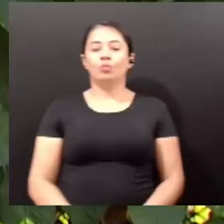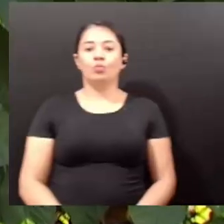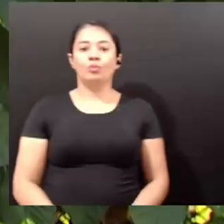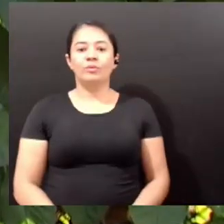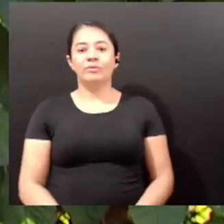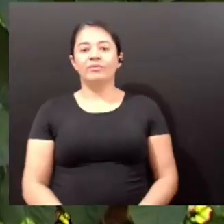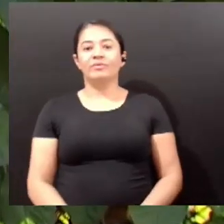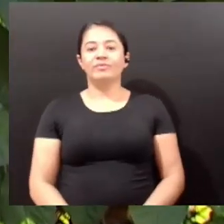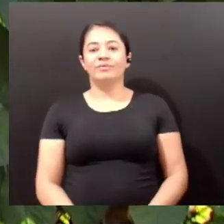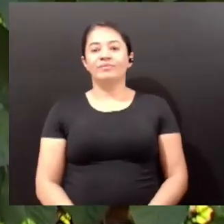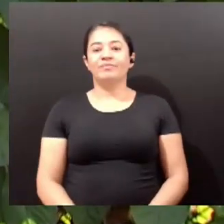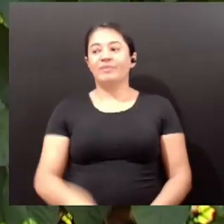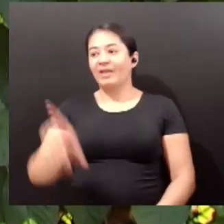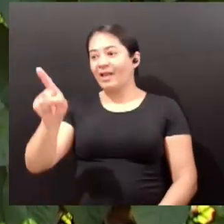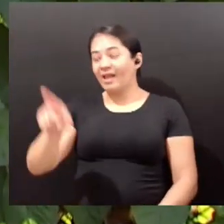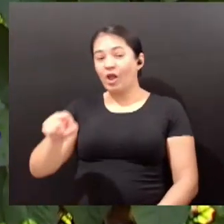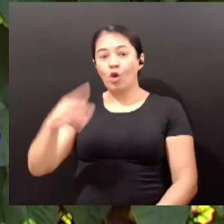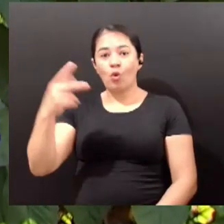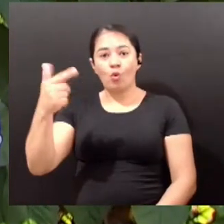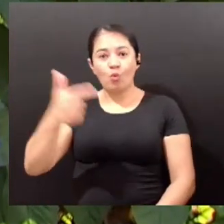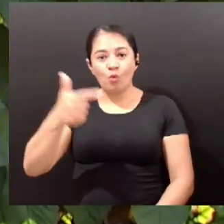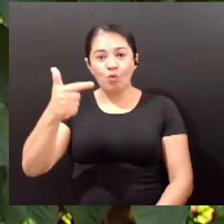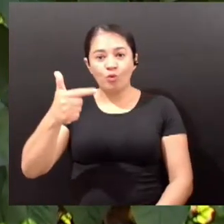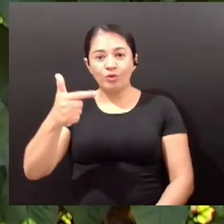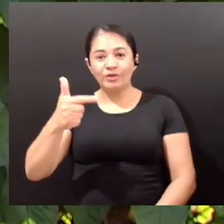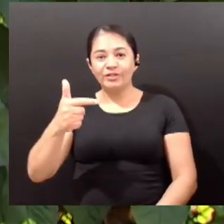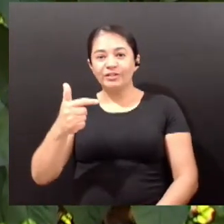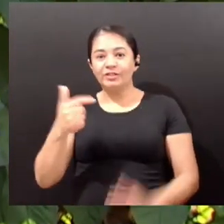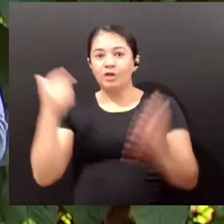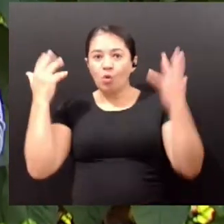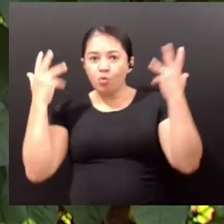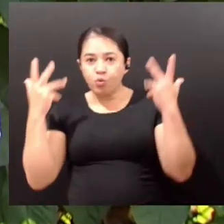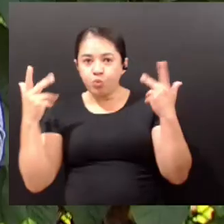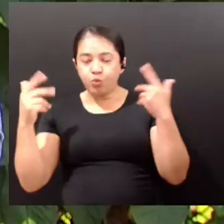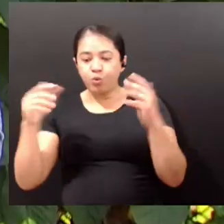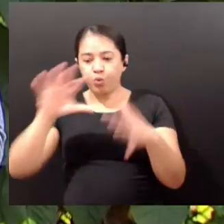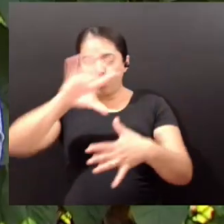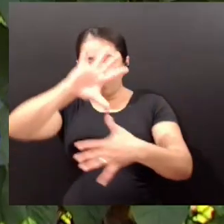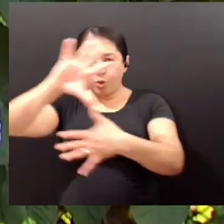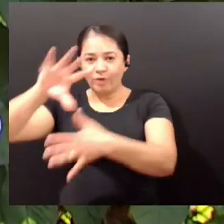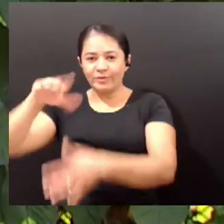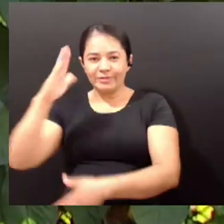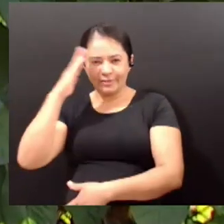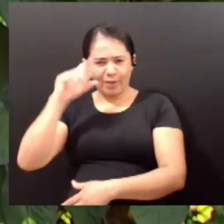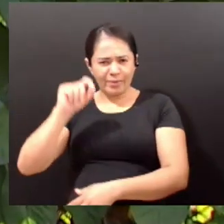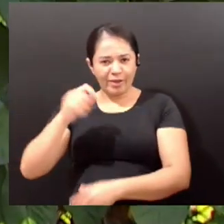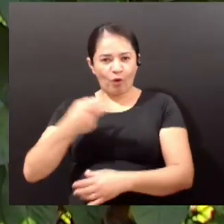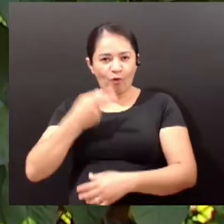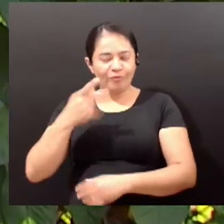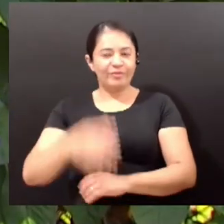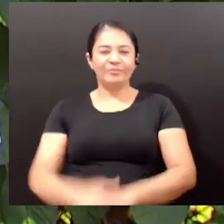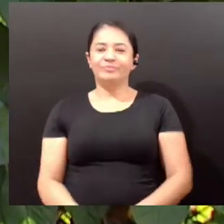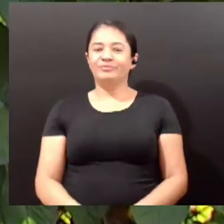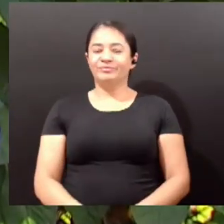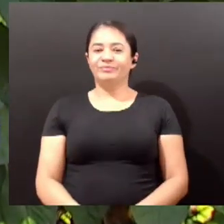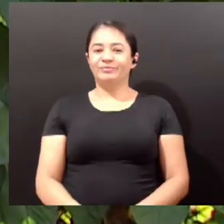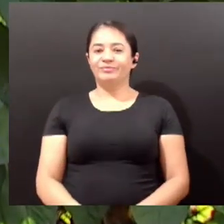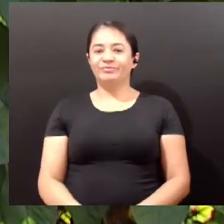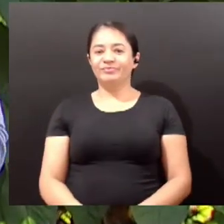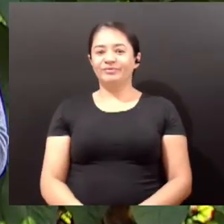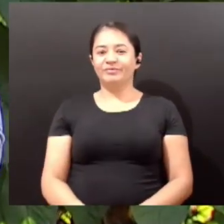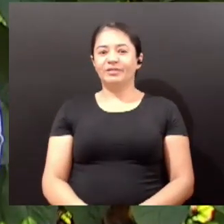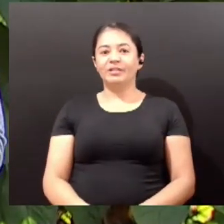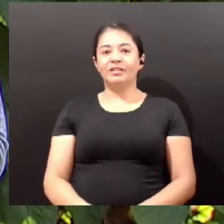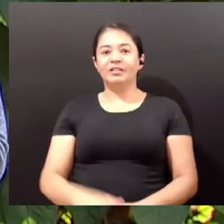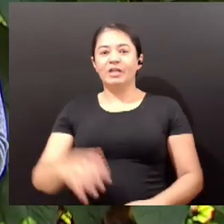Ela é o segundo maior felino das Américas. Você já sabe de quem que eu estou falando? A exuberante onça parda é o